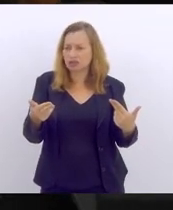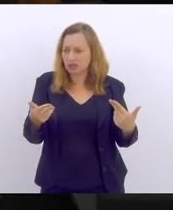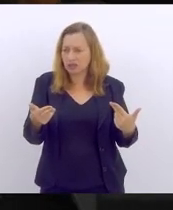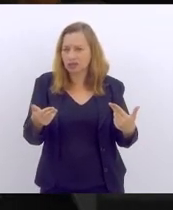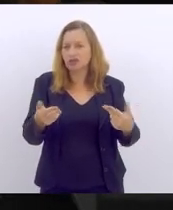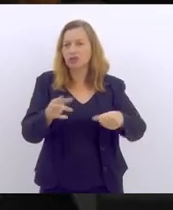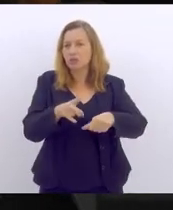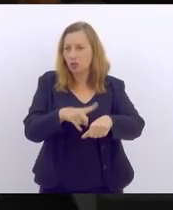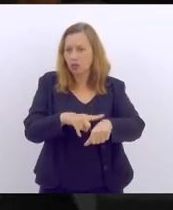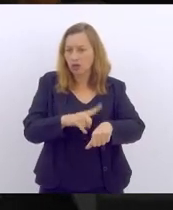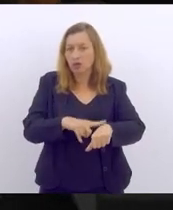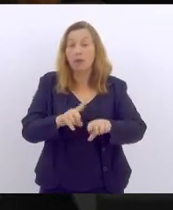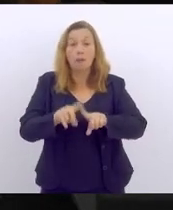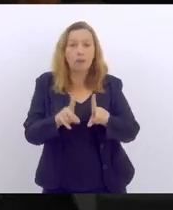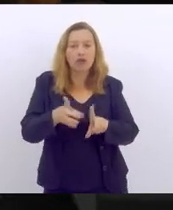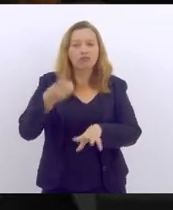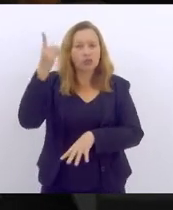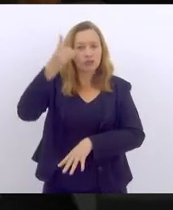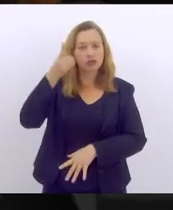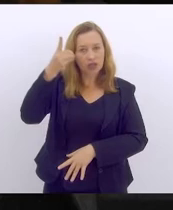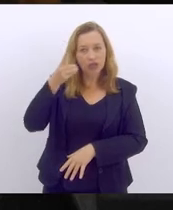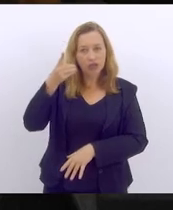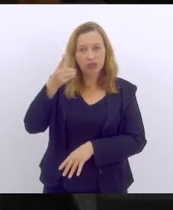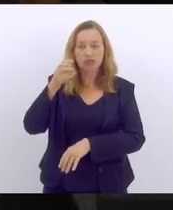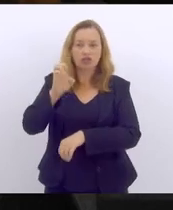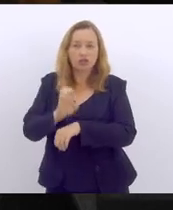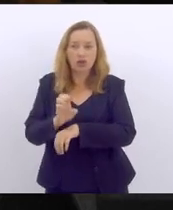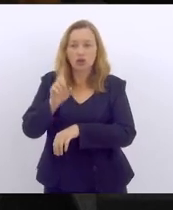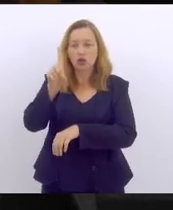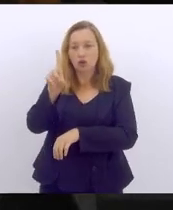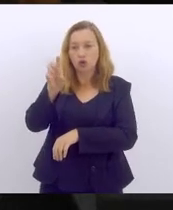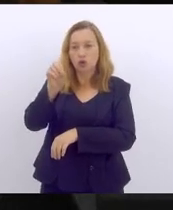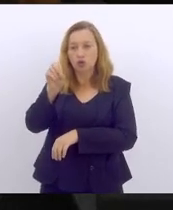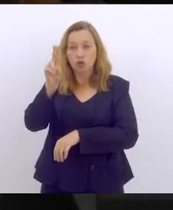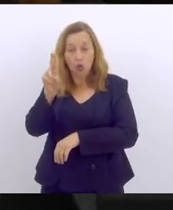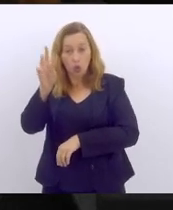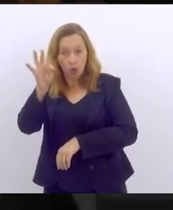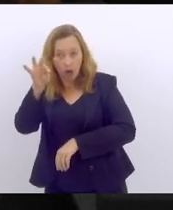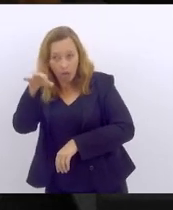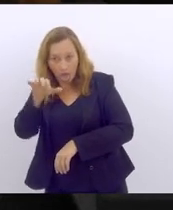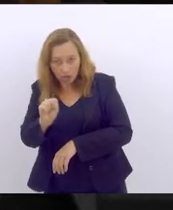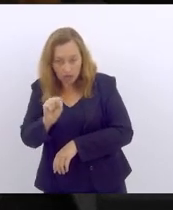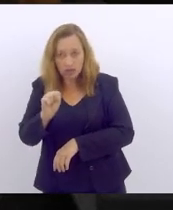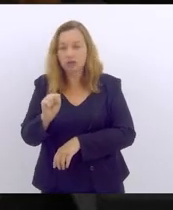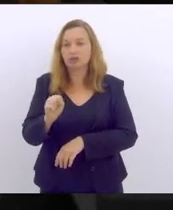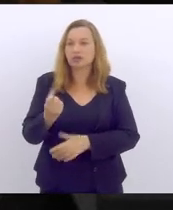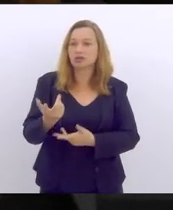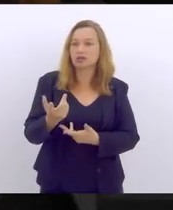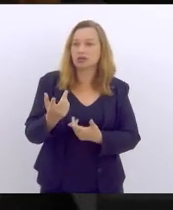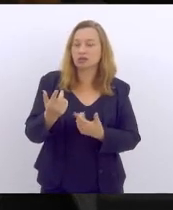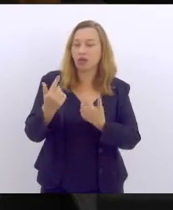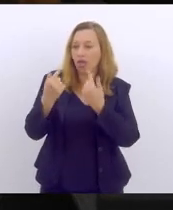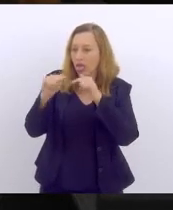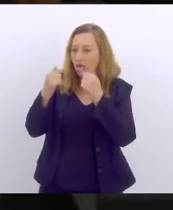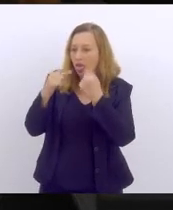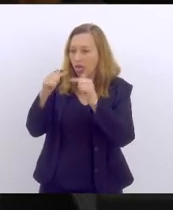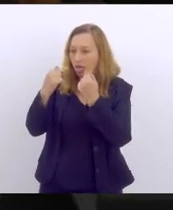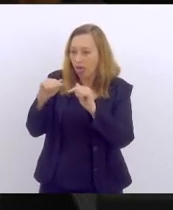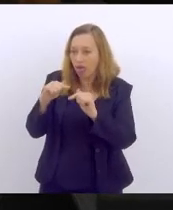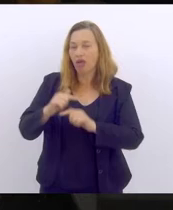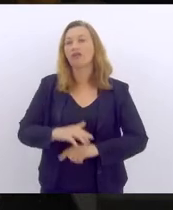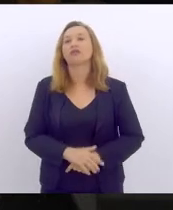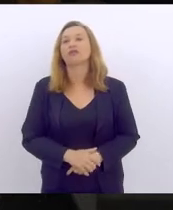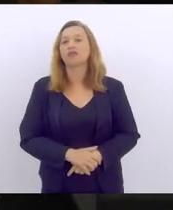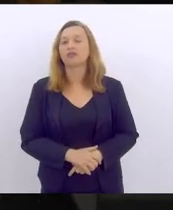mas esse deputado estadual Douglas Garcia radicalizando as posições